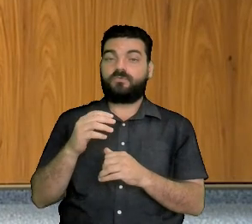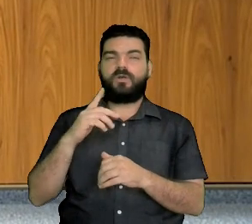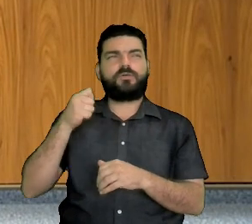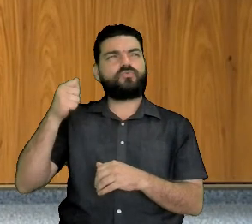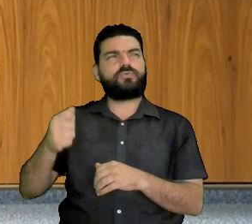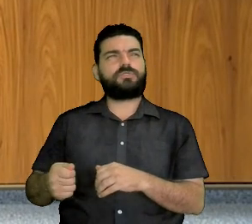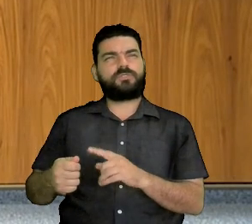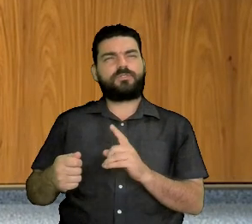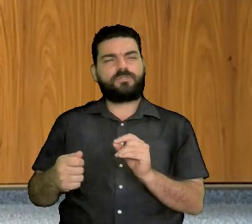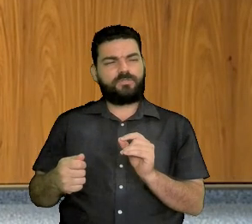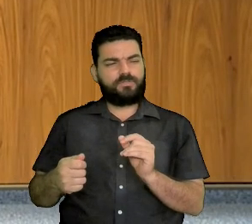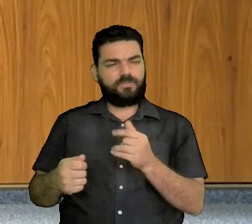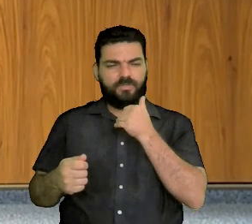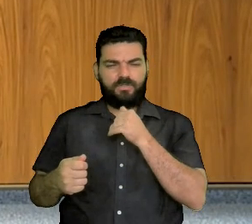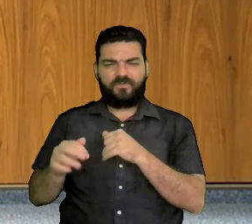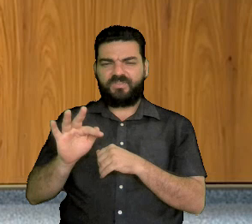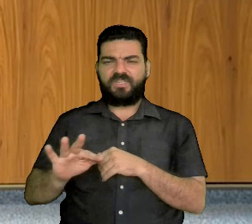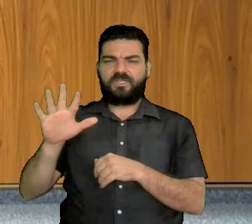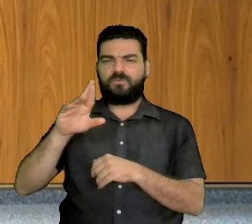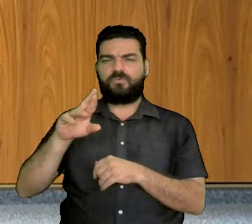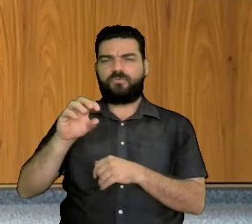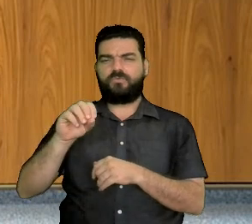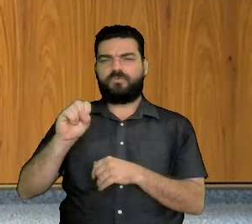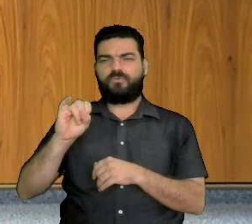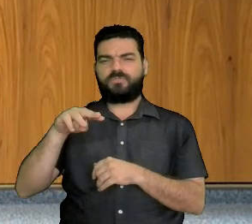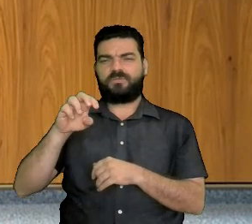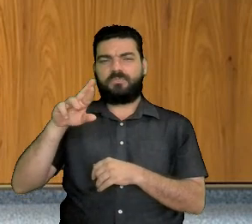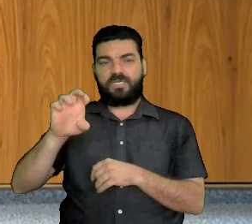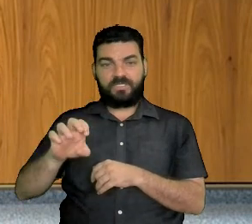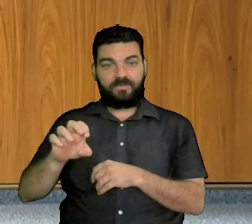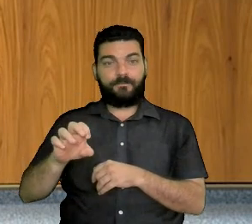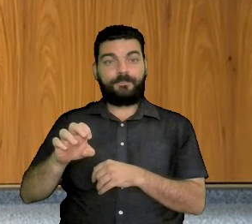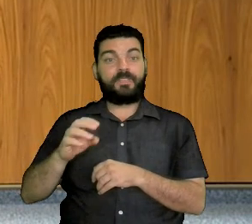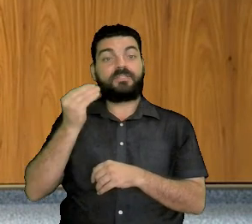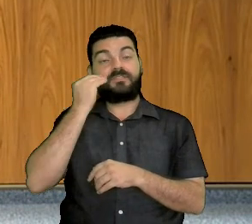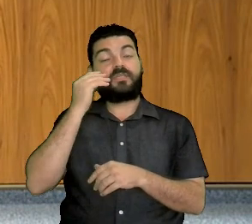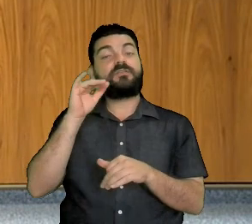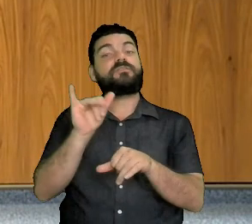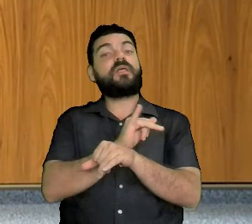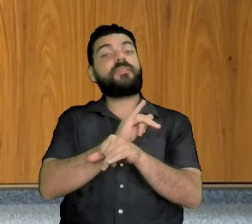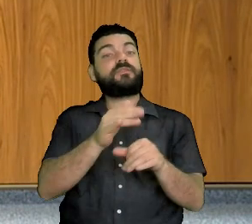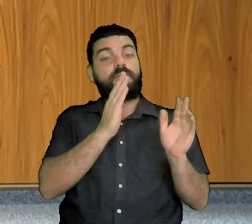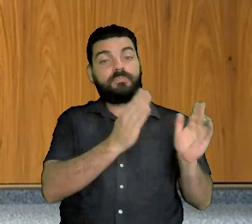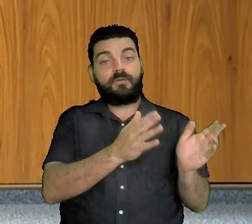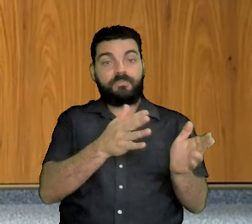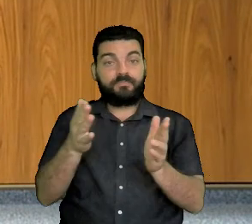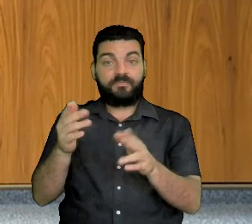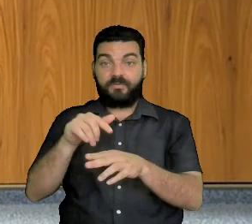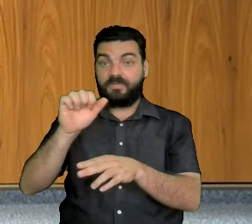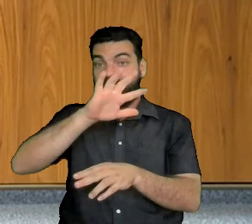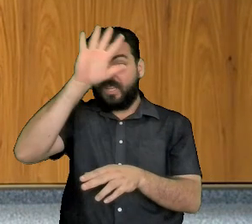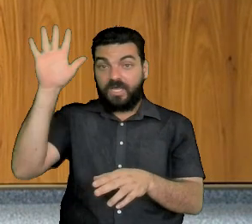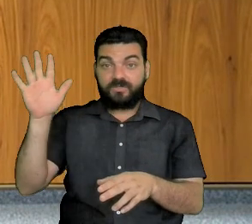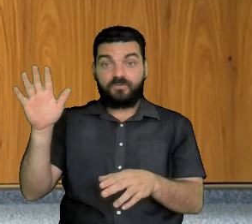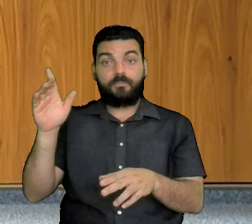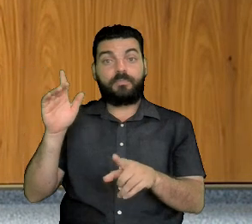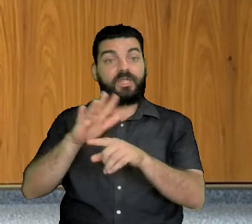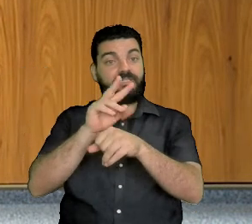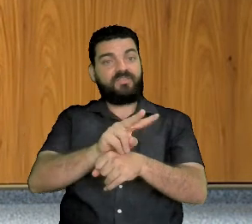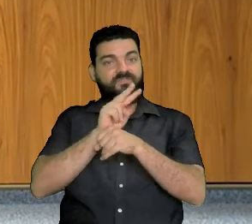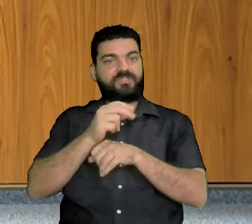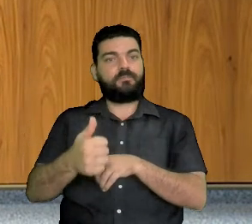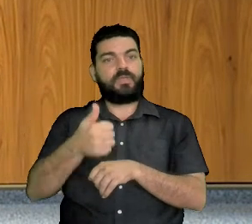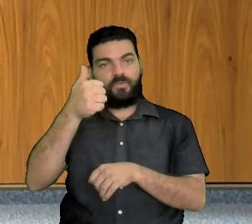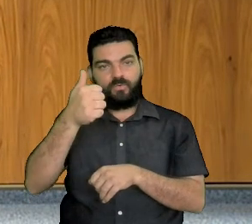juíza federal Rosemary, alterações no fluxo de trabalho, de forma a permitir uma melhor defesa para a